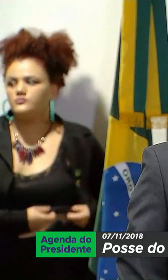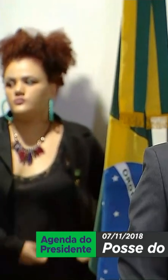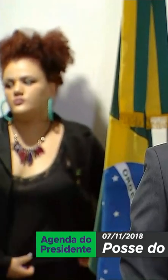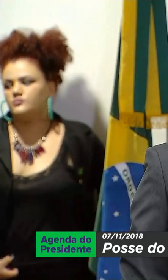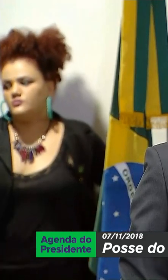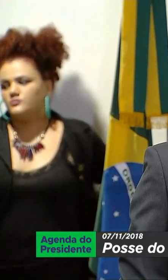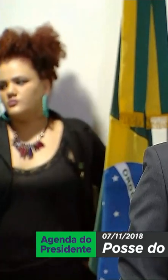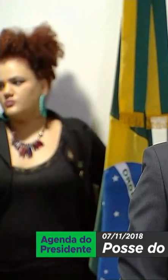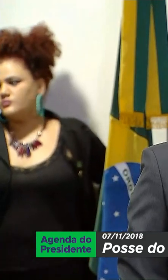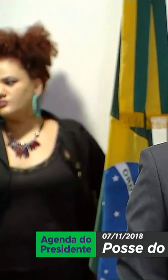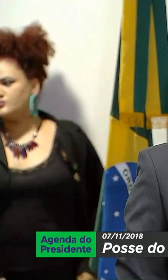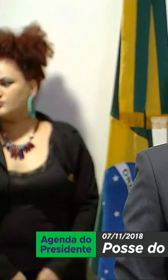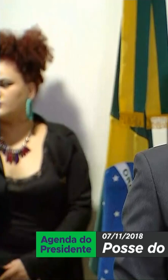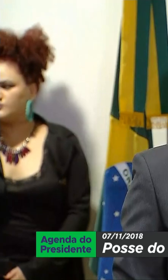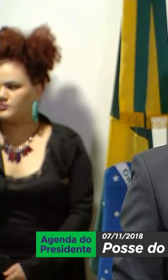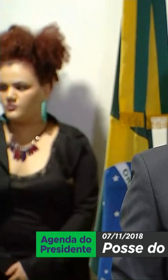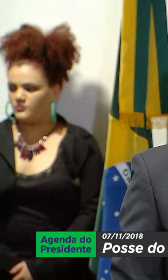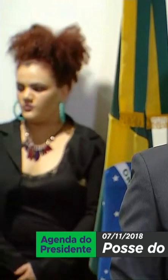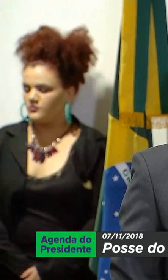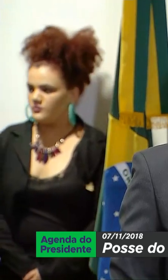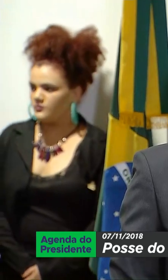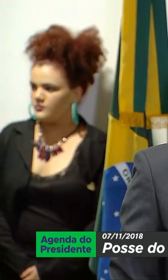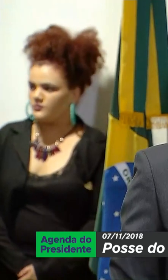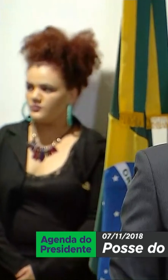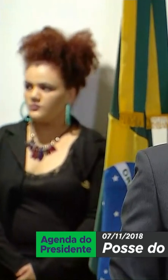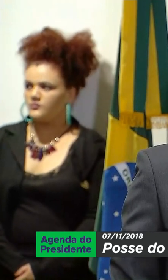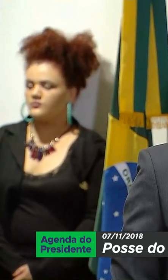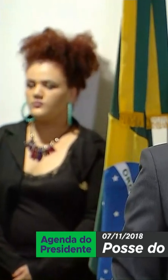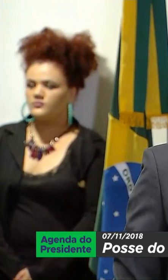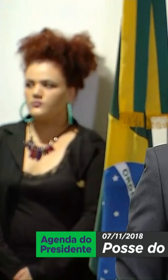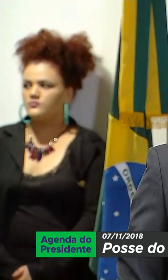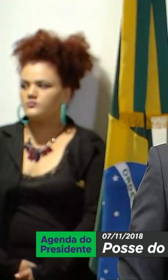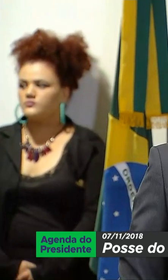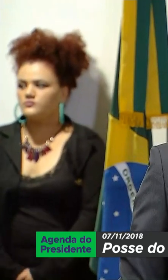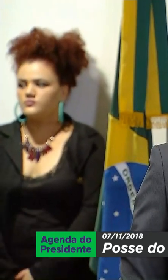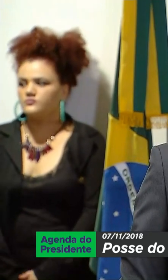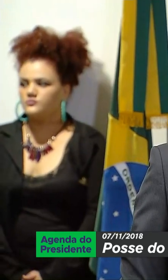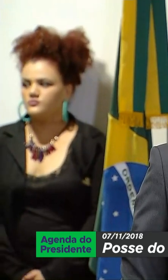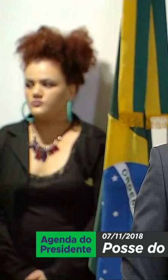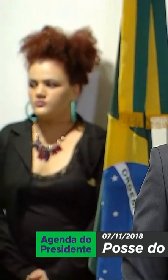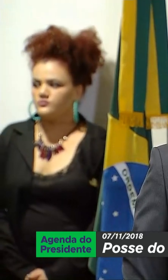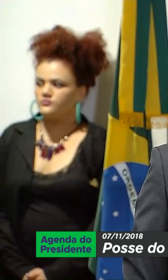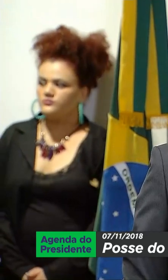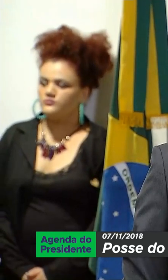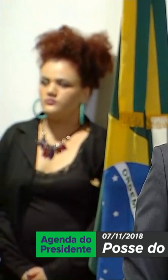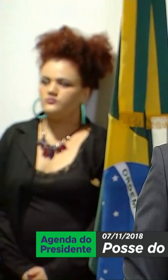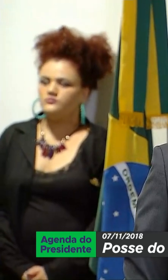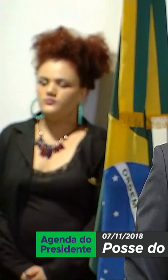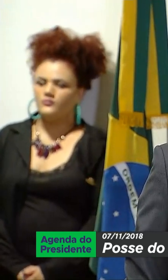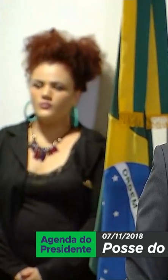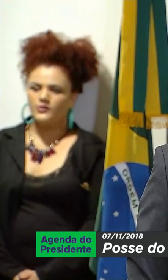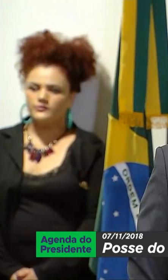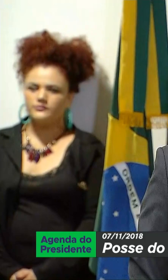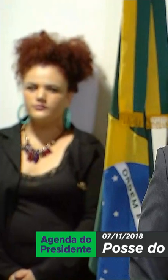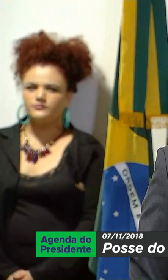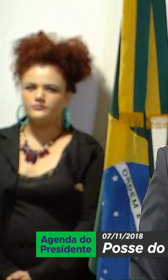E isso tem decorrido, como já havia colocado, num total de 1.800.000 atendimentos no